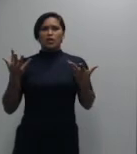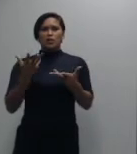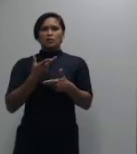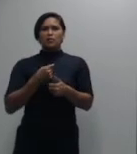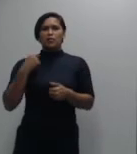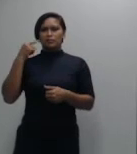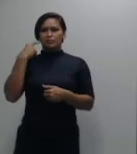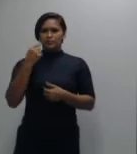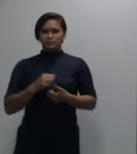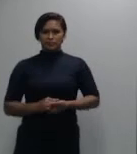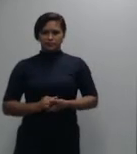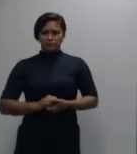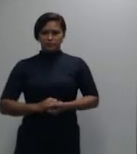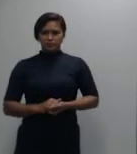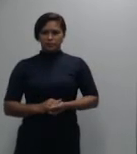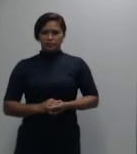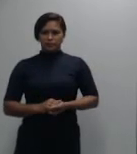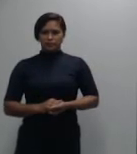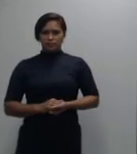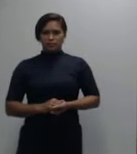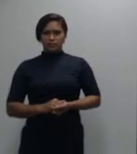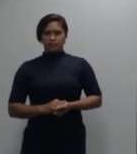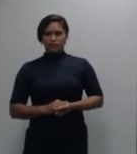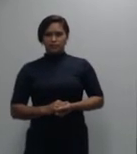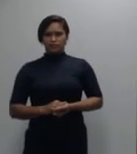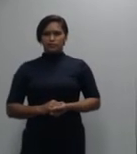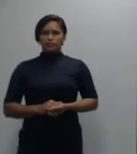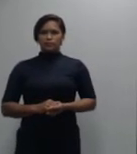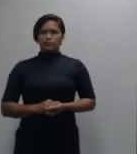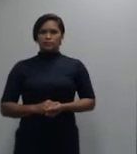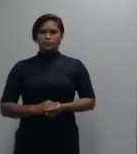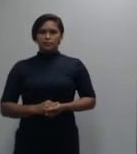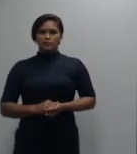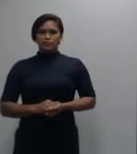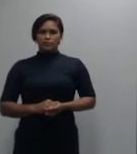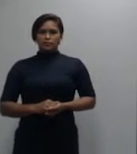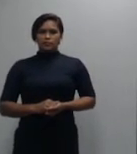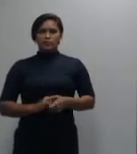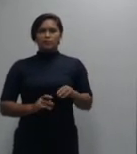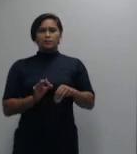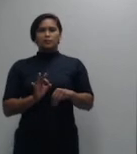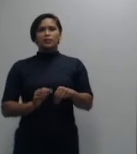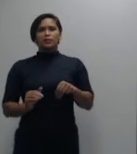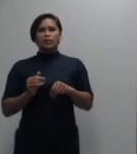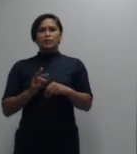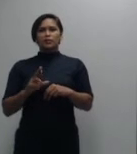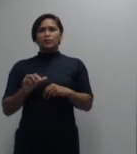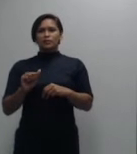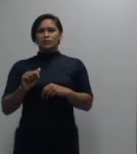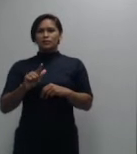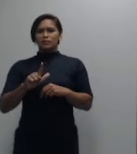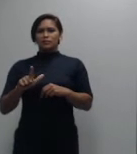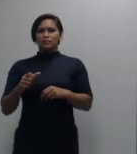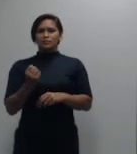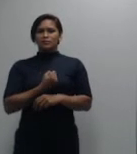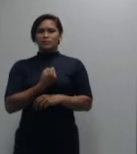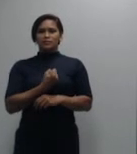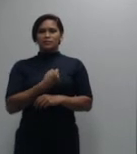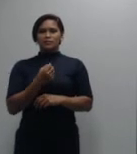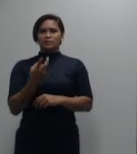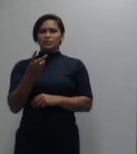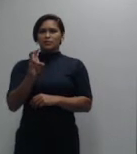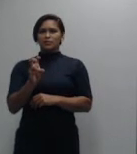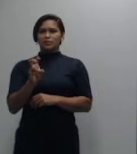orais E aí Oi Inês tu a o Araújo número 5 de volta